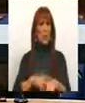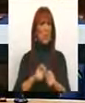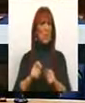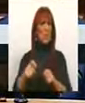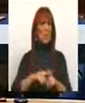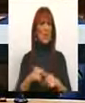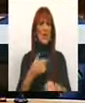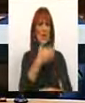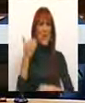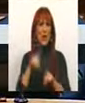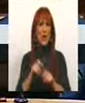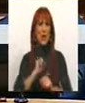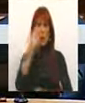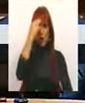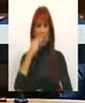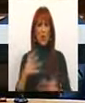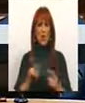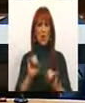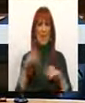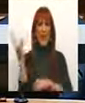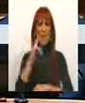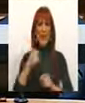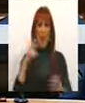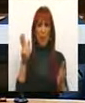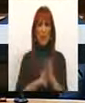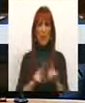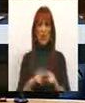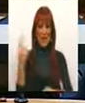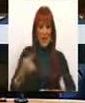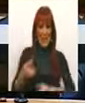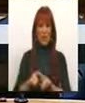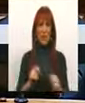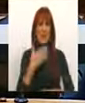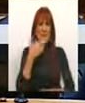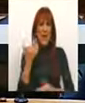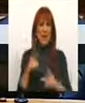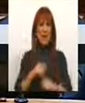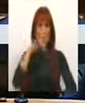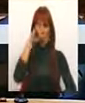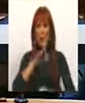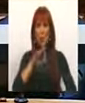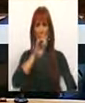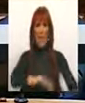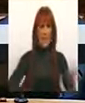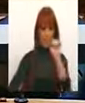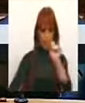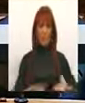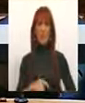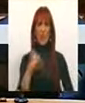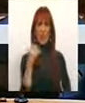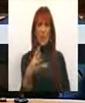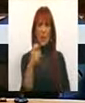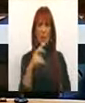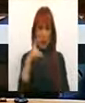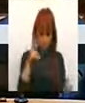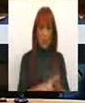mais cedo da nossa história. A primeira vez que aprovamos esta diretiva tão cedo. E eu recordo ao Partido Socialista, em 2013